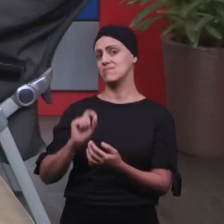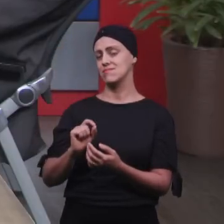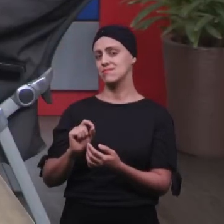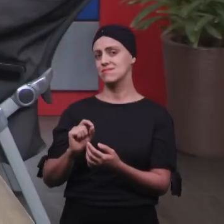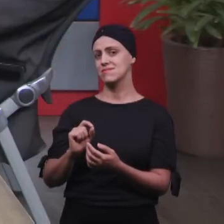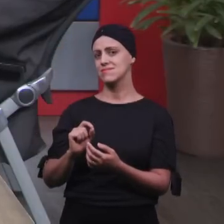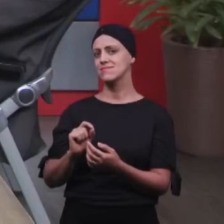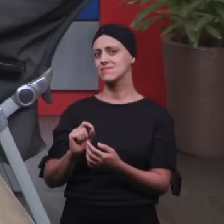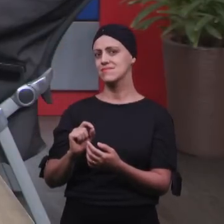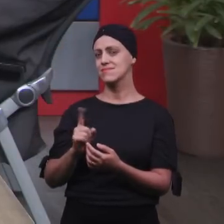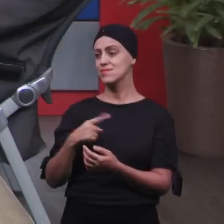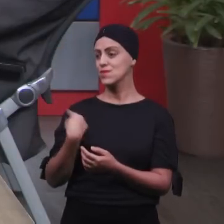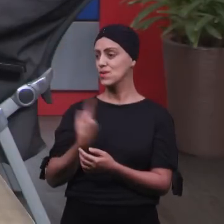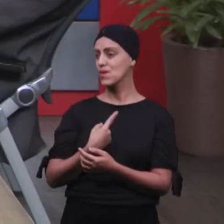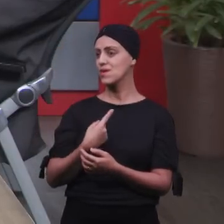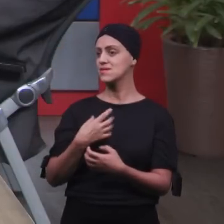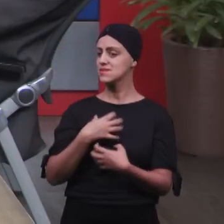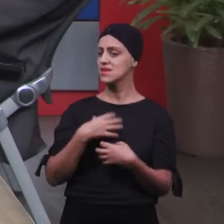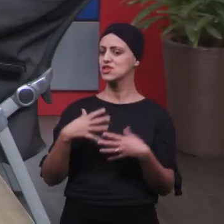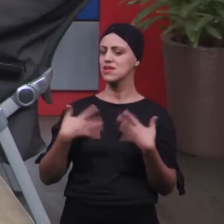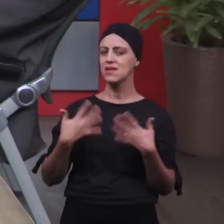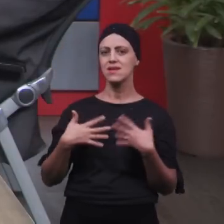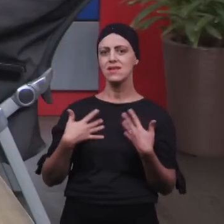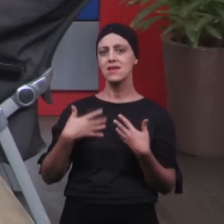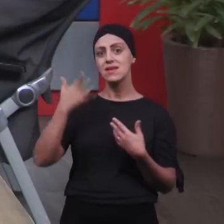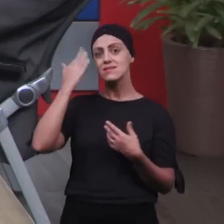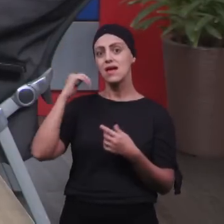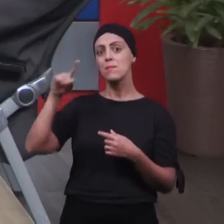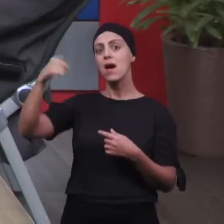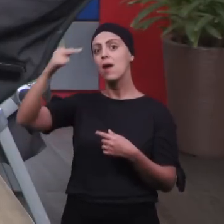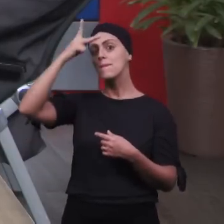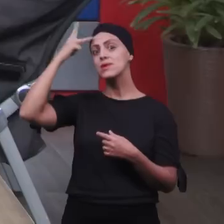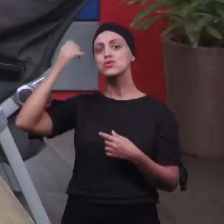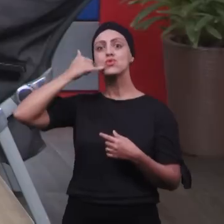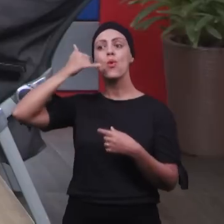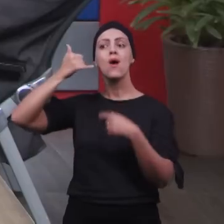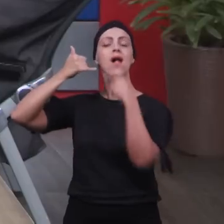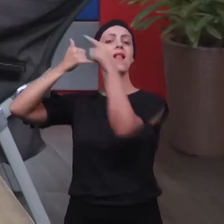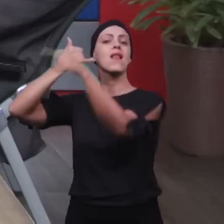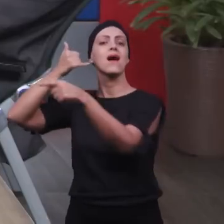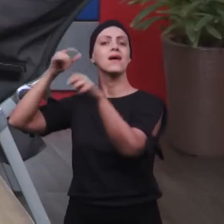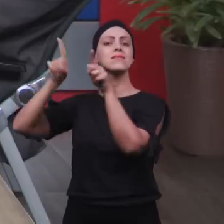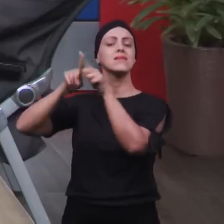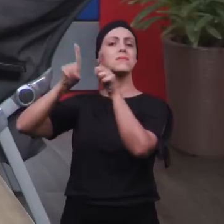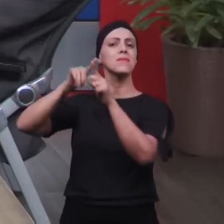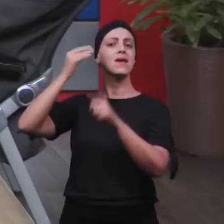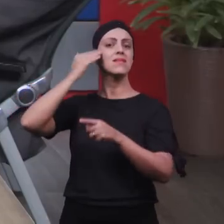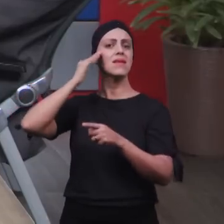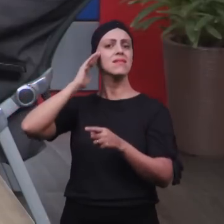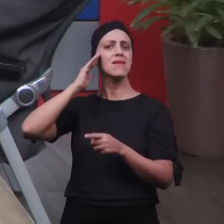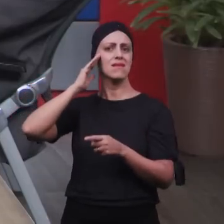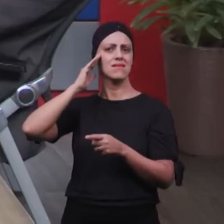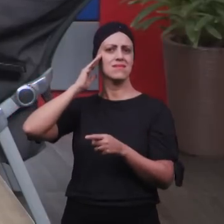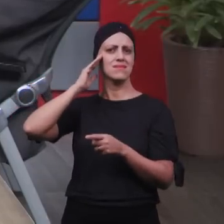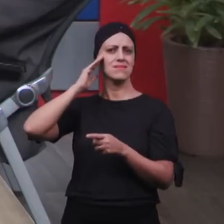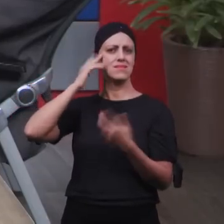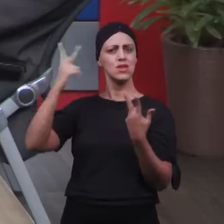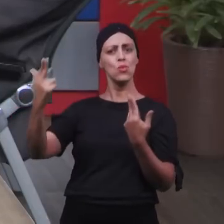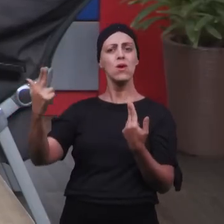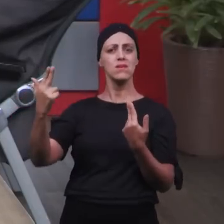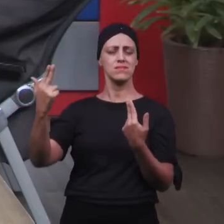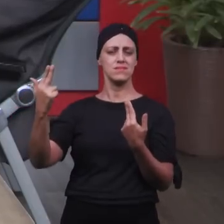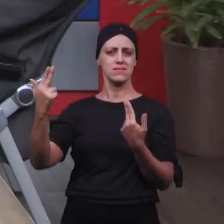nossa satisfação é saber que a pessoa que está do outro lado, ela também está entendendo aquilo que nós estamos transmitindo,